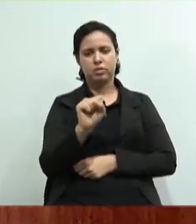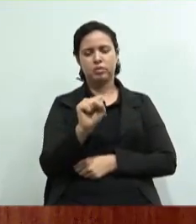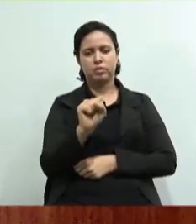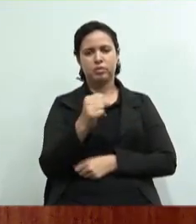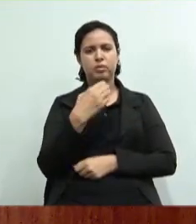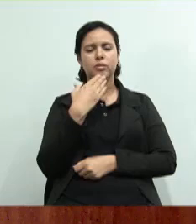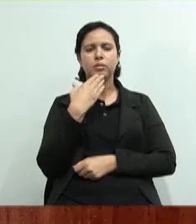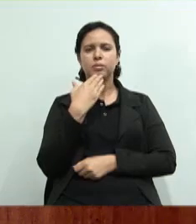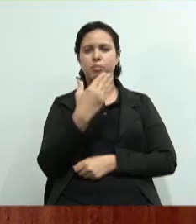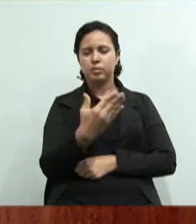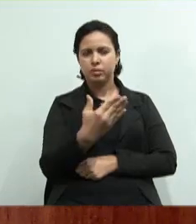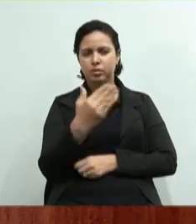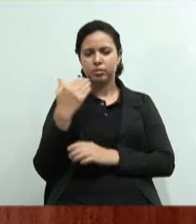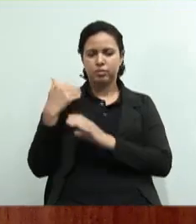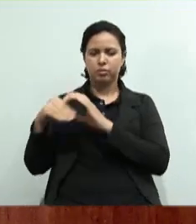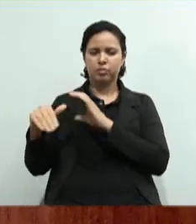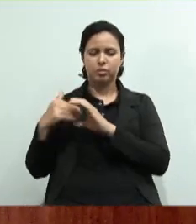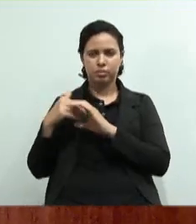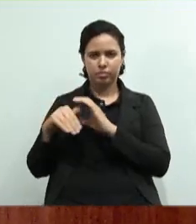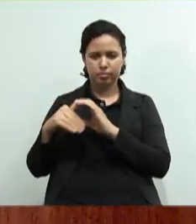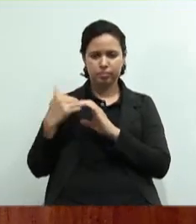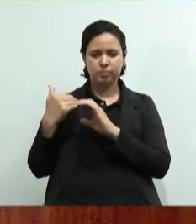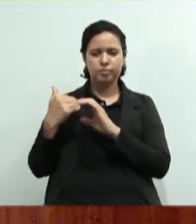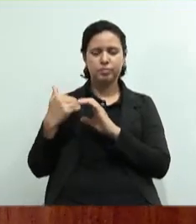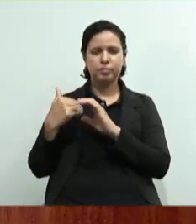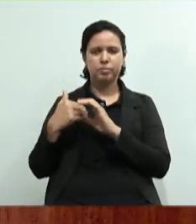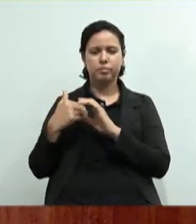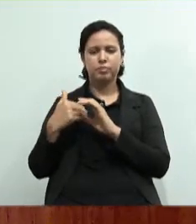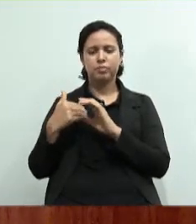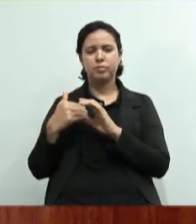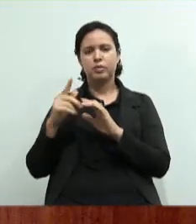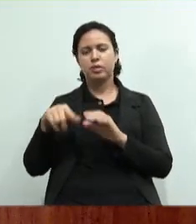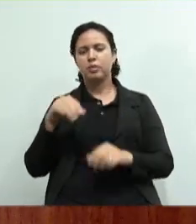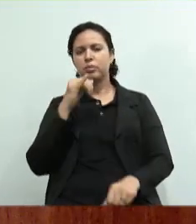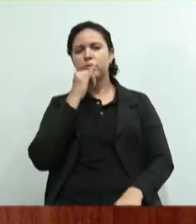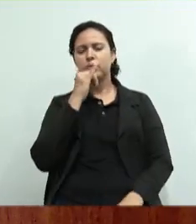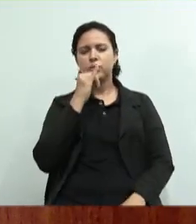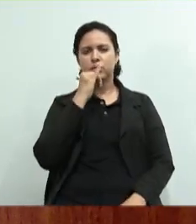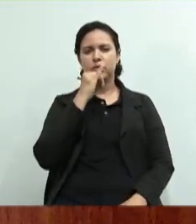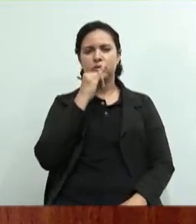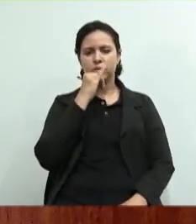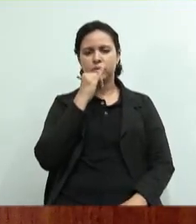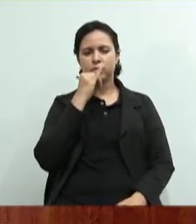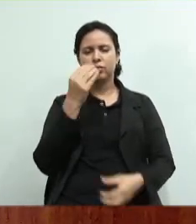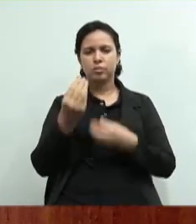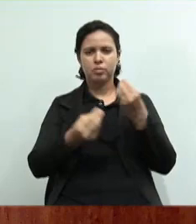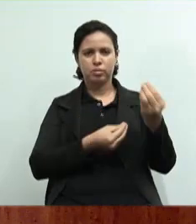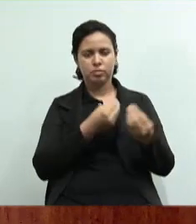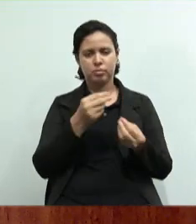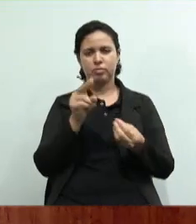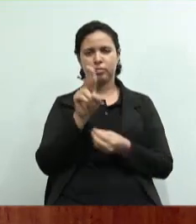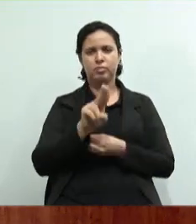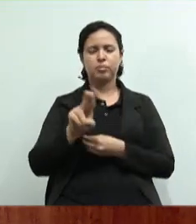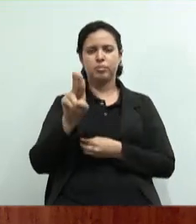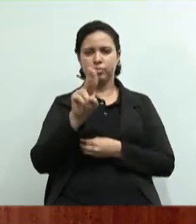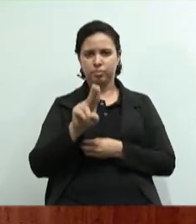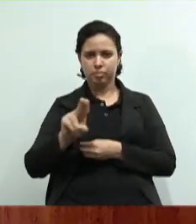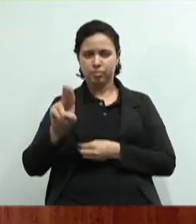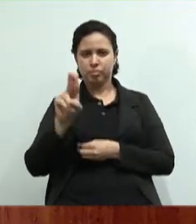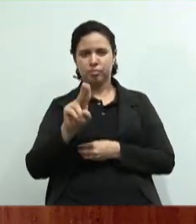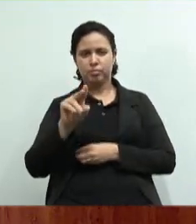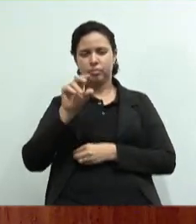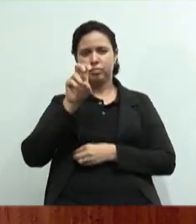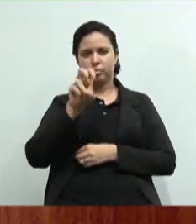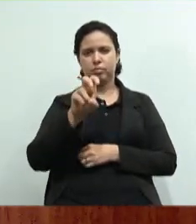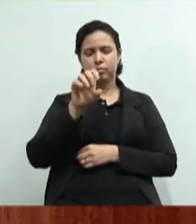aqui no chat aqui dos alunos, para eles dar algum exemplo, né, de como poderia utilizar essa ferramenta 5S